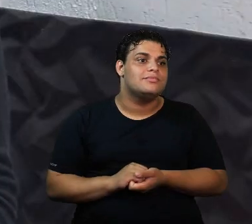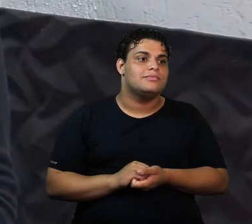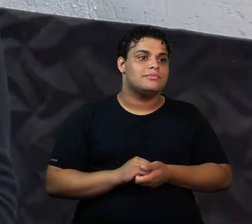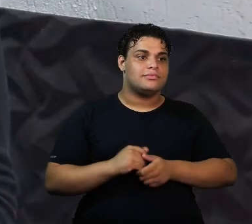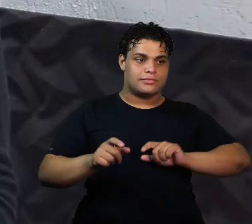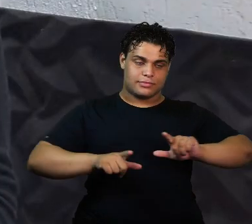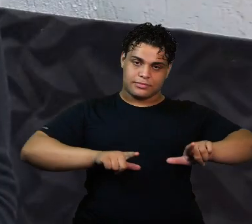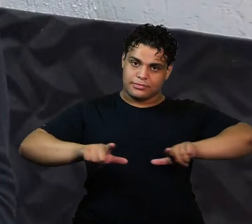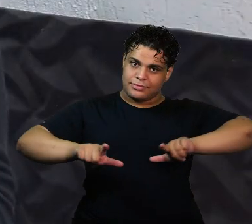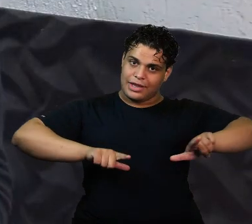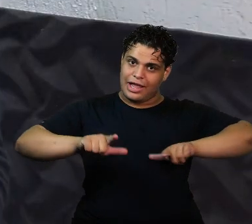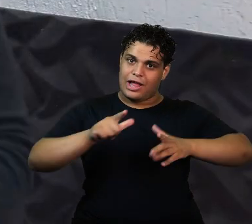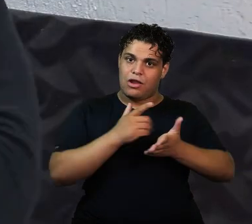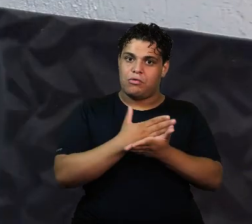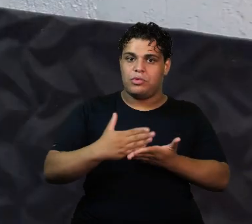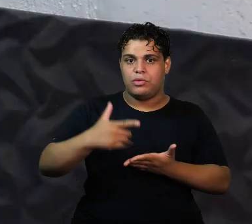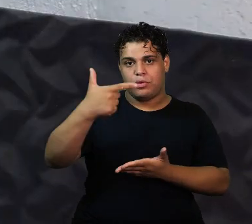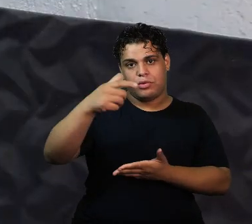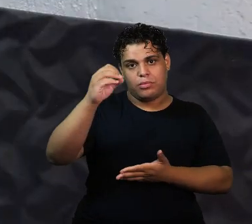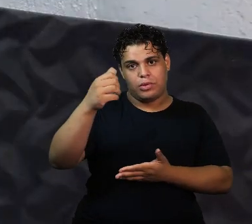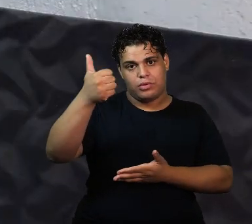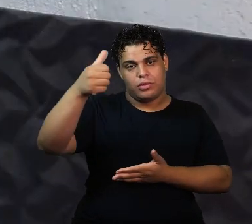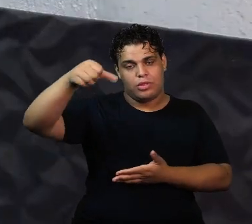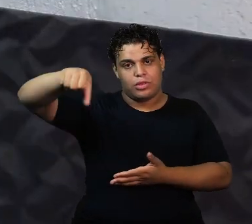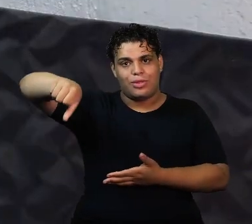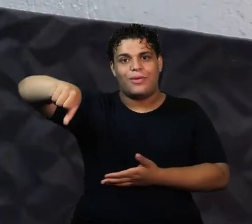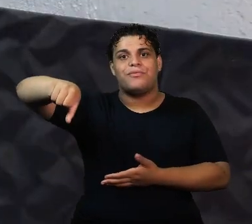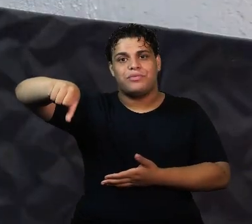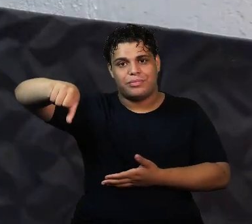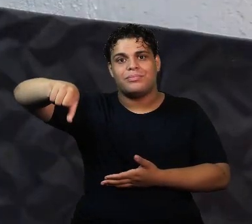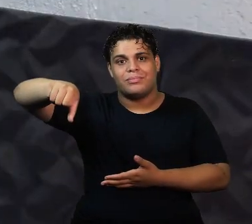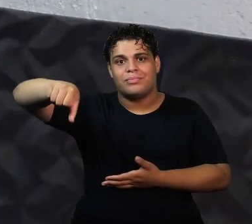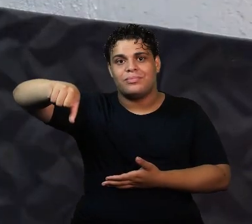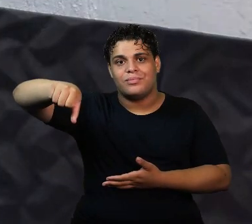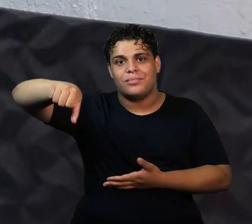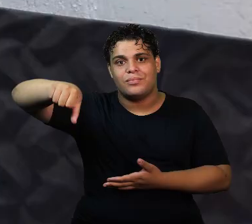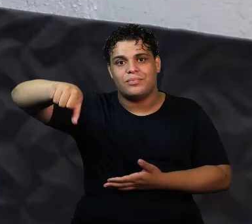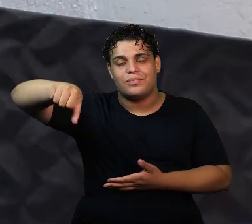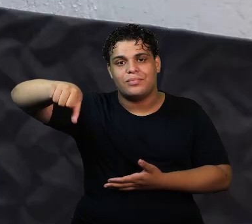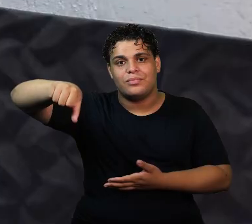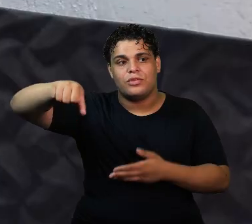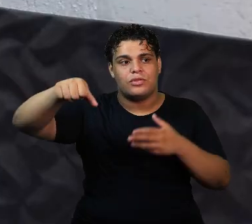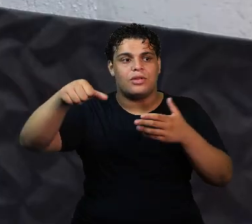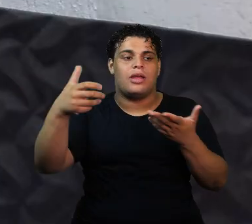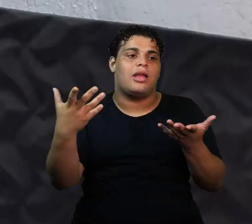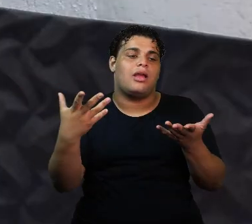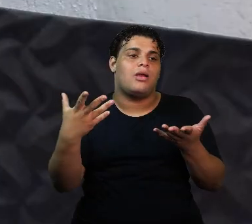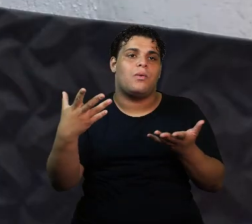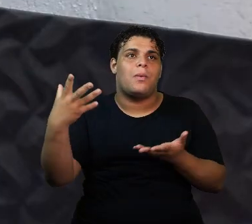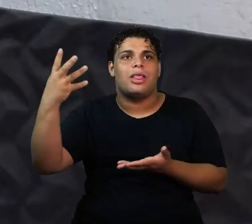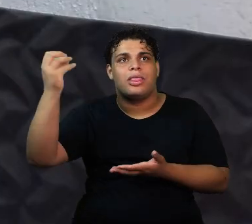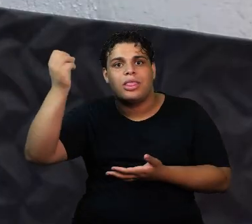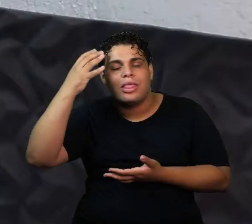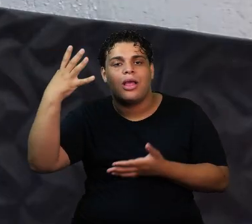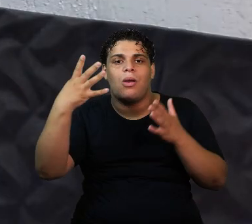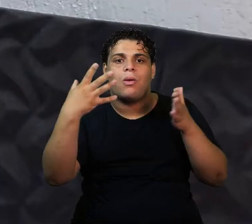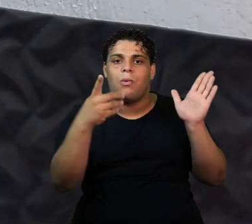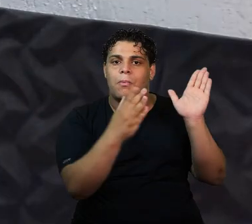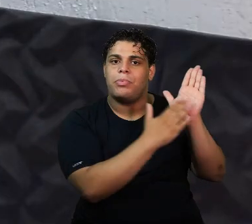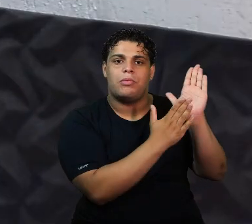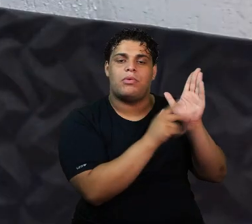né, começou lá em 2019 e justamente com essa ideia, né,